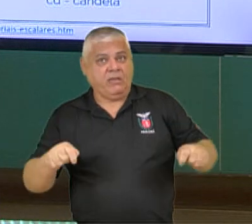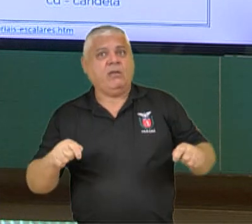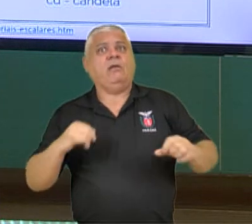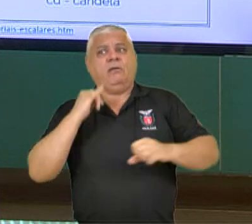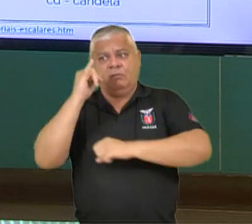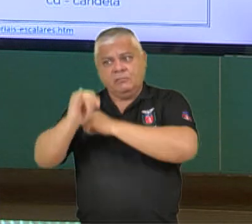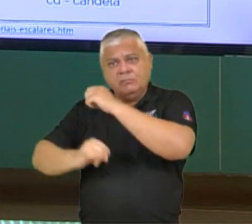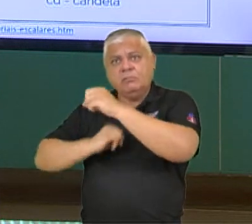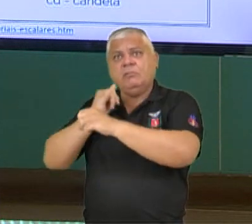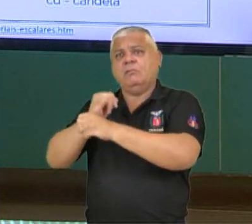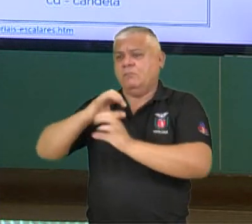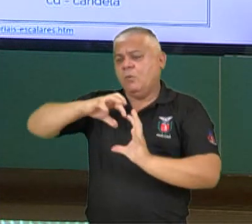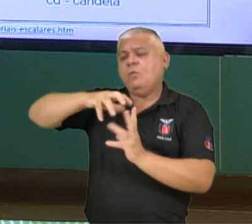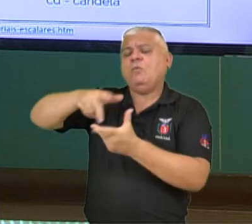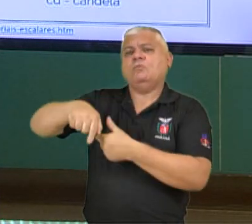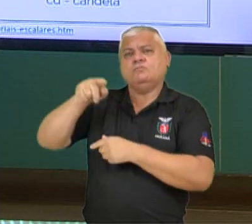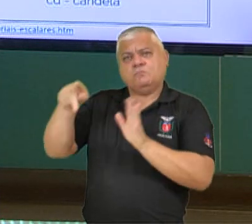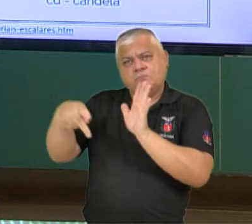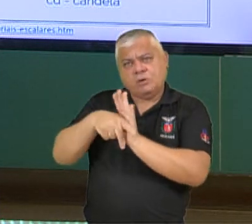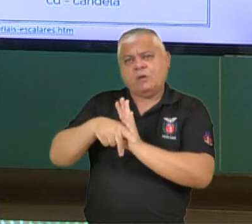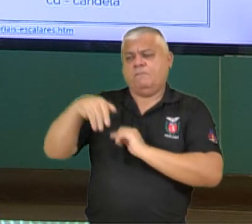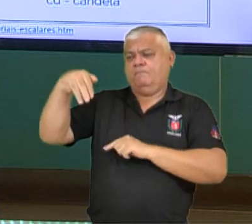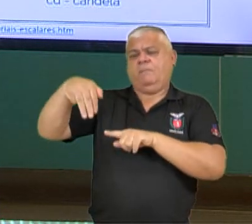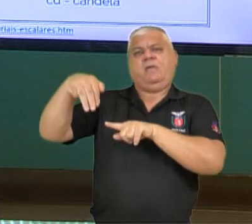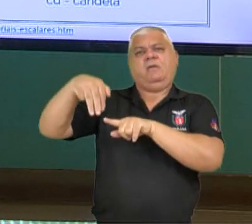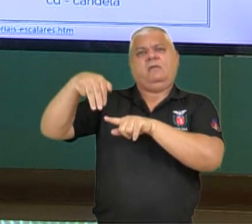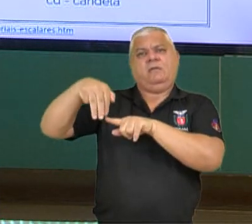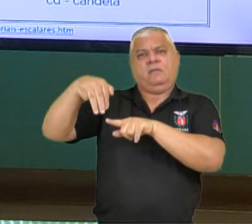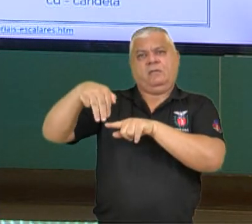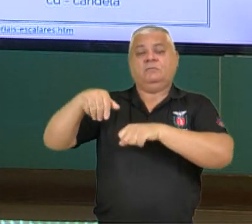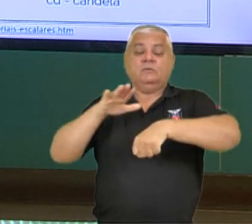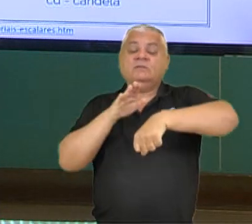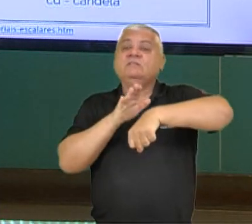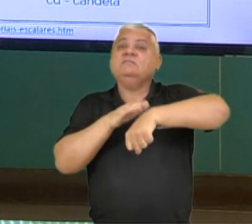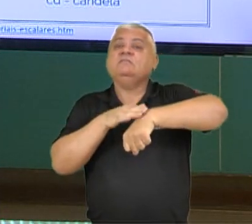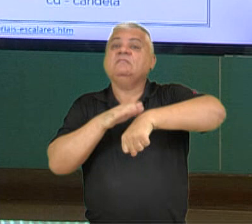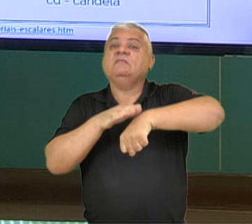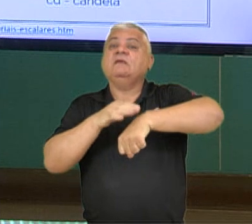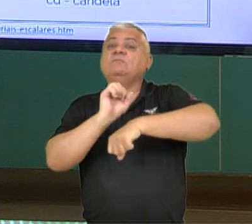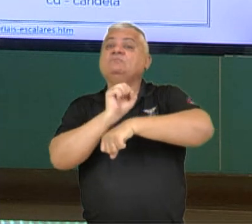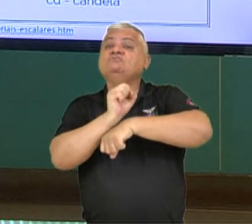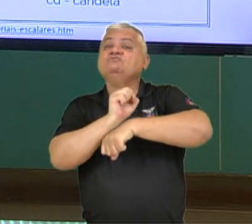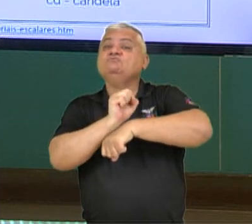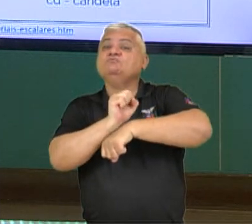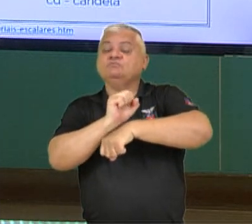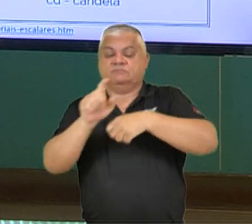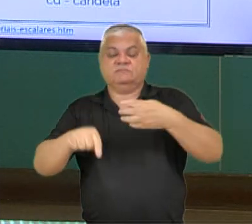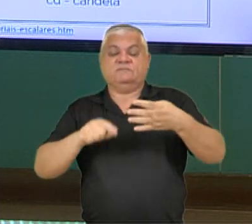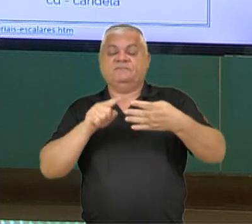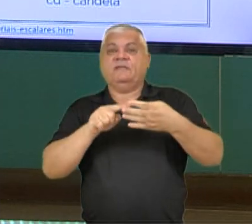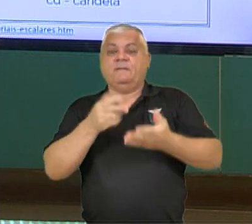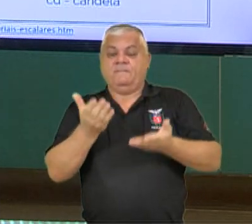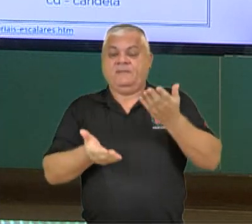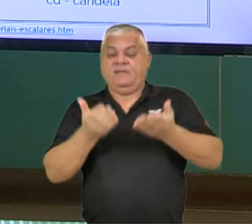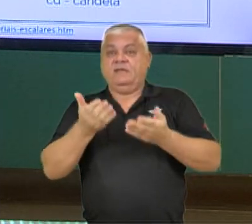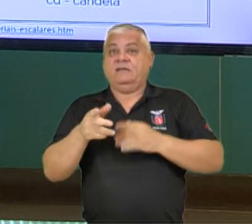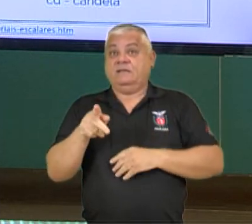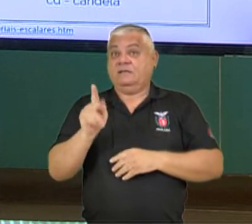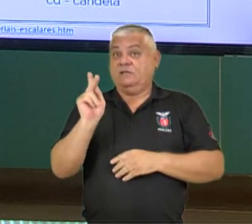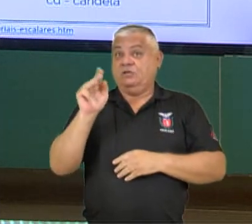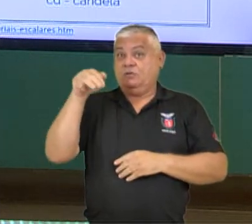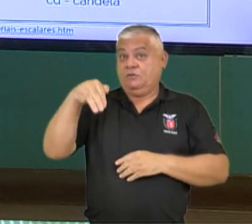Internacional de Medida, o metro. Nós temos o tempo, que é medido em segundos, a massa medida em quilograma,